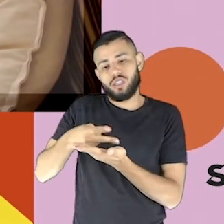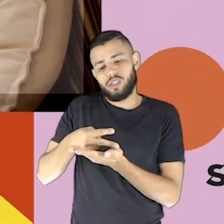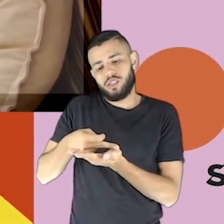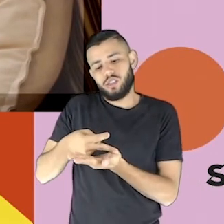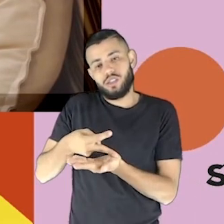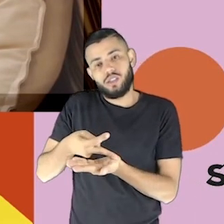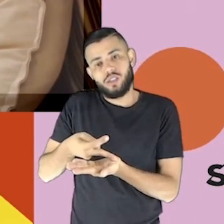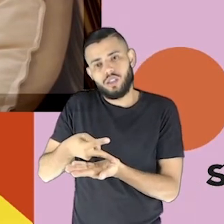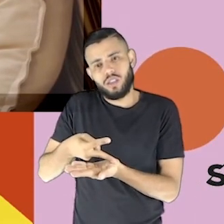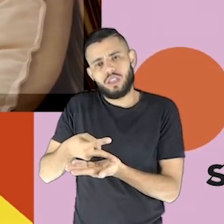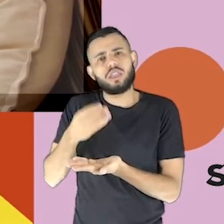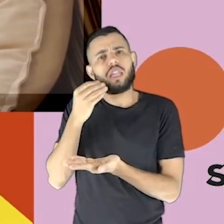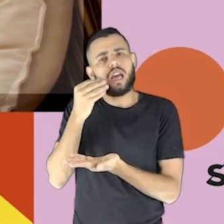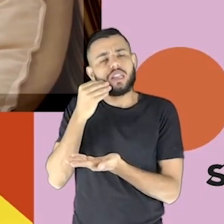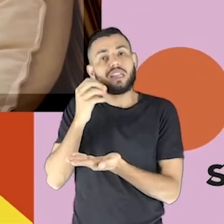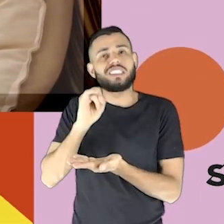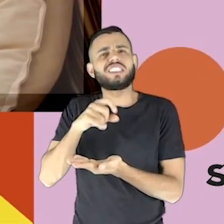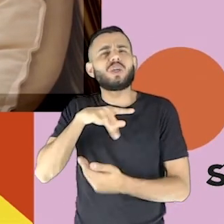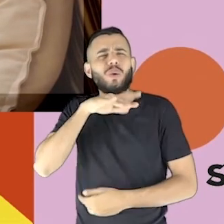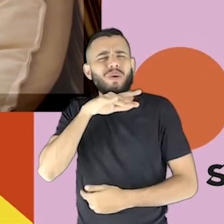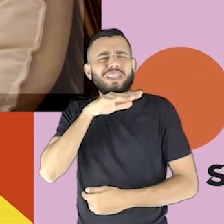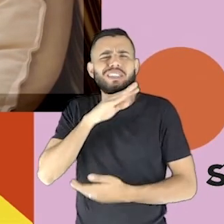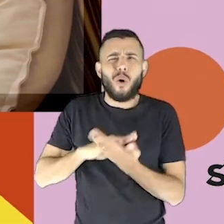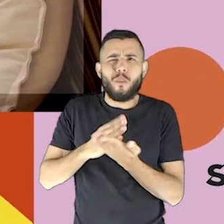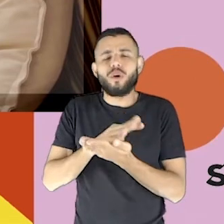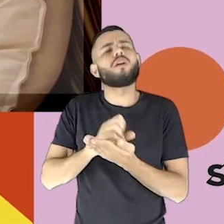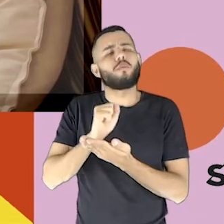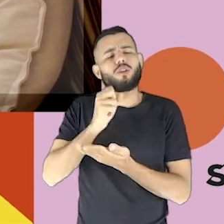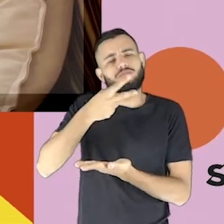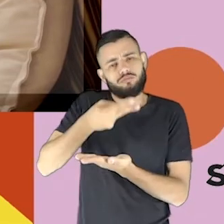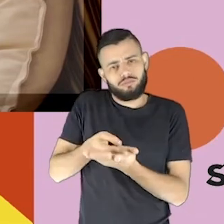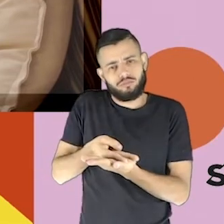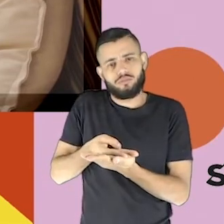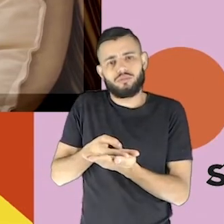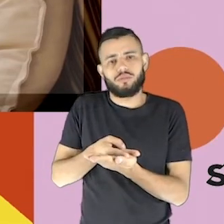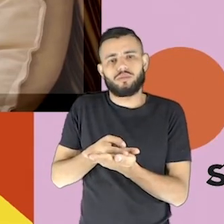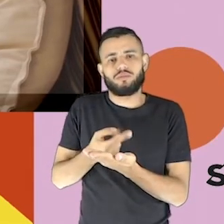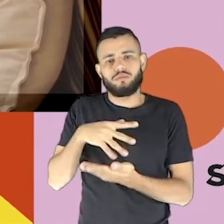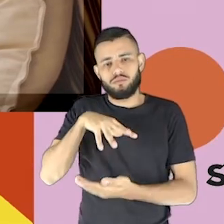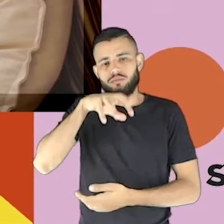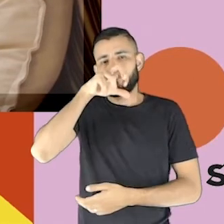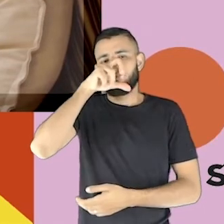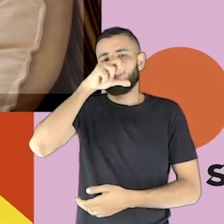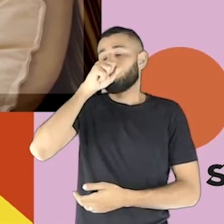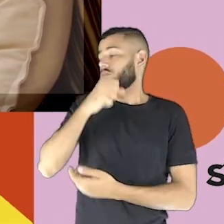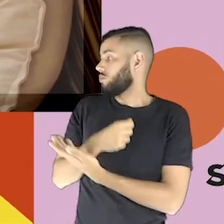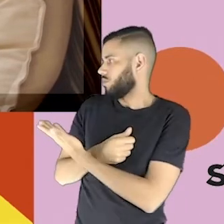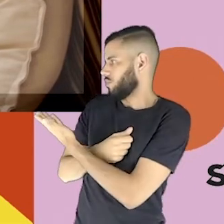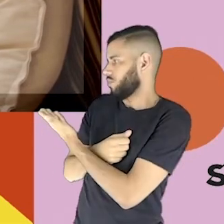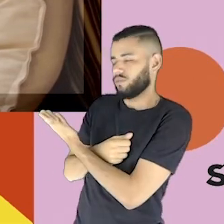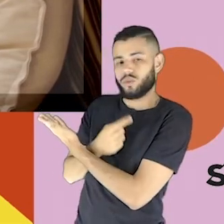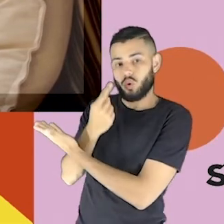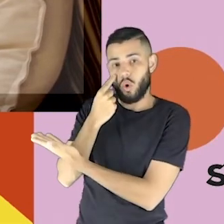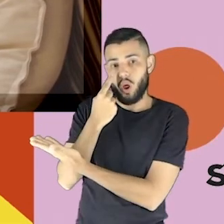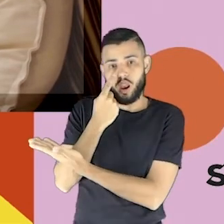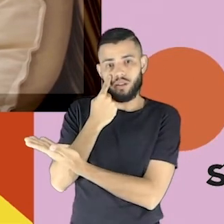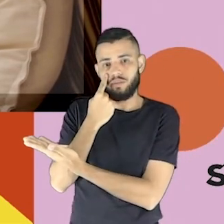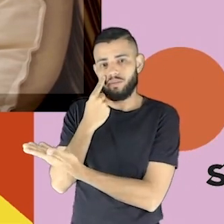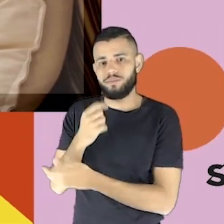for ruim, eu apoio ela no chão. Inspira, braço esquerdo sobe. Torceu, olha lá para o